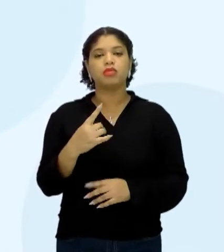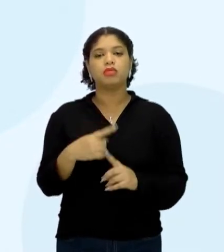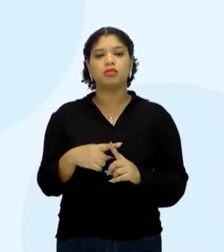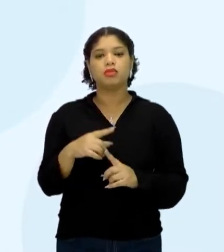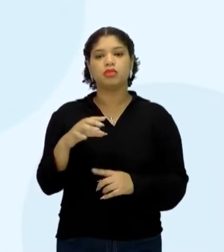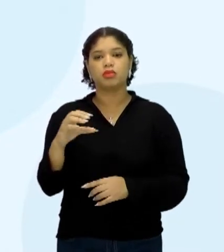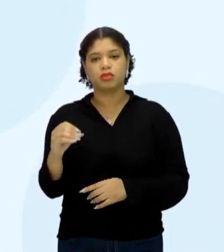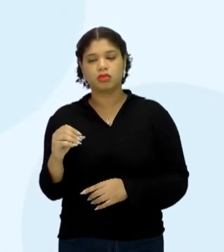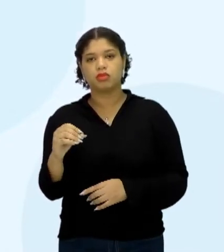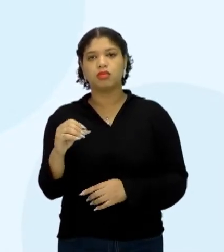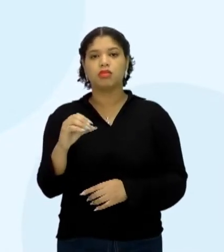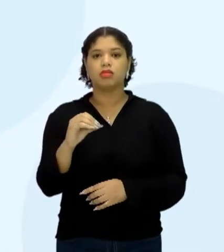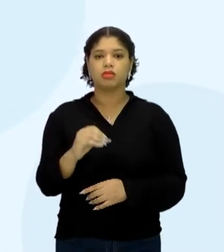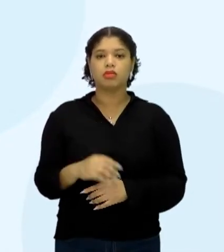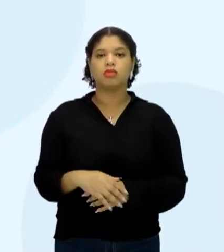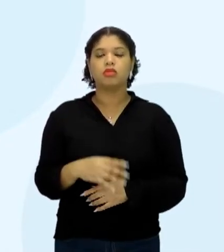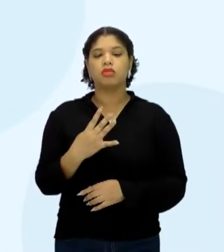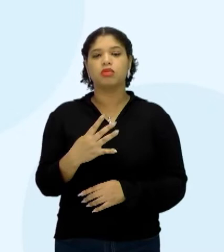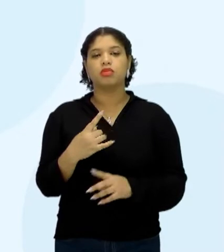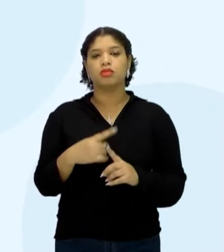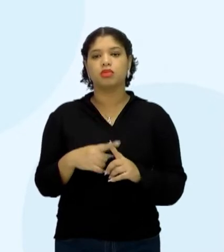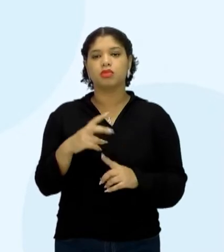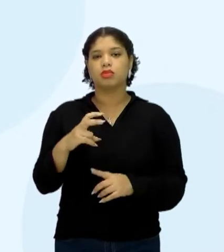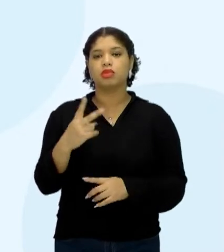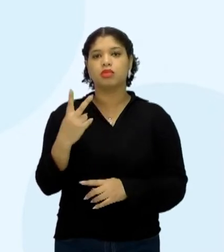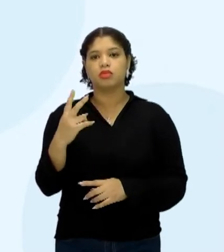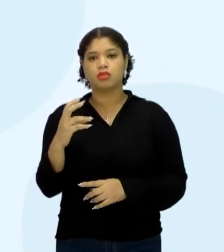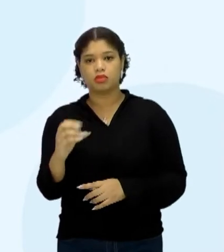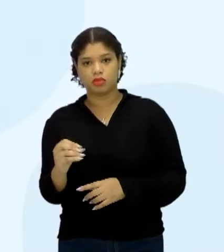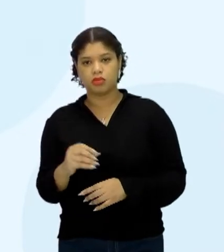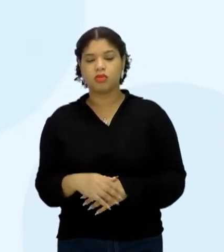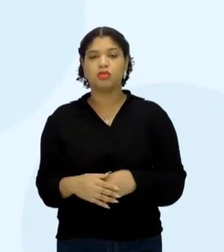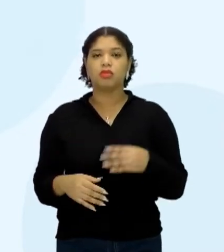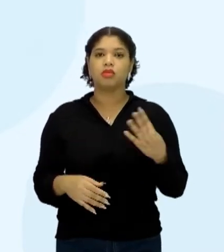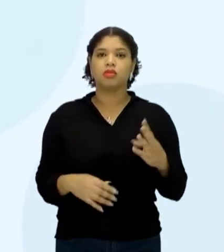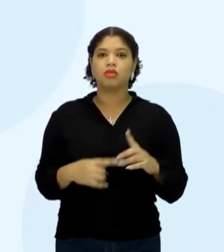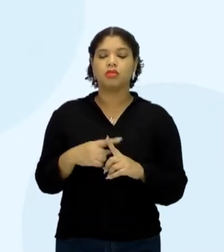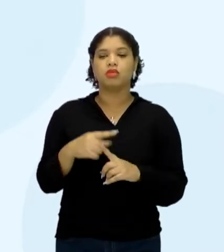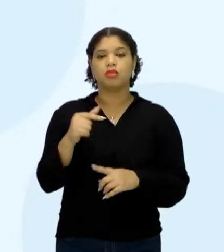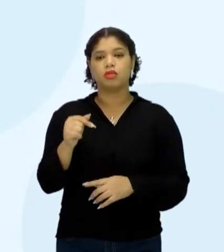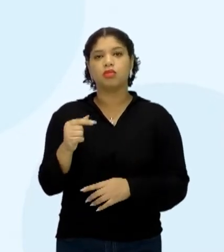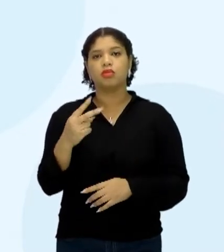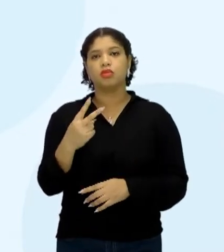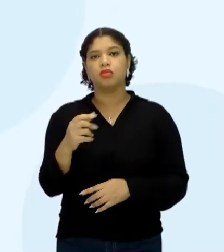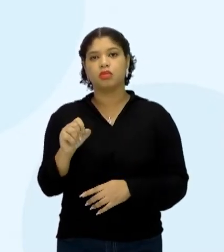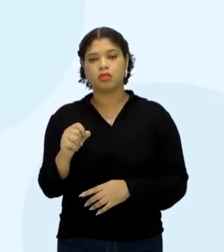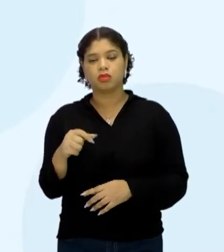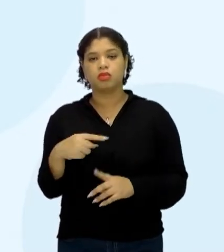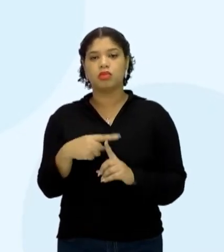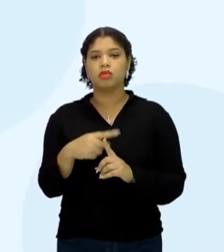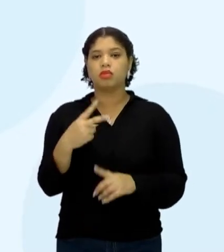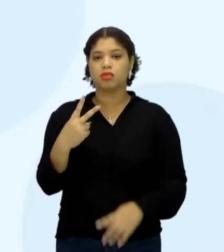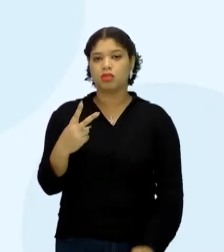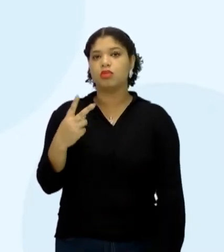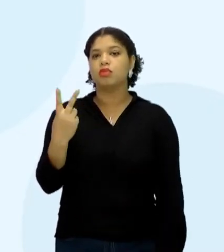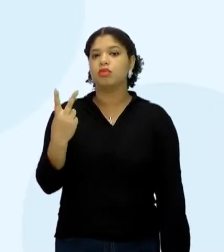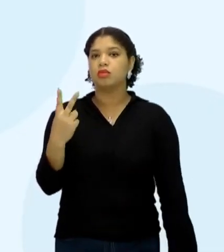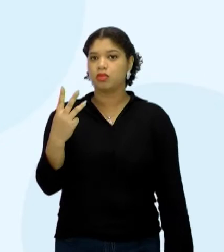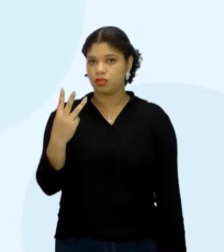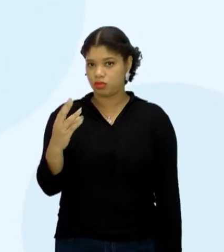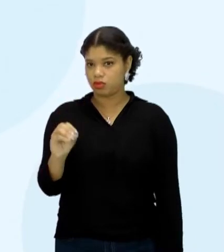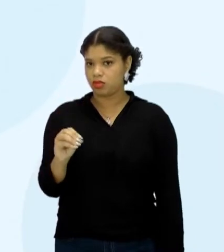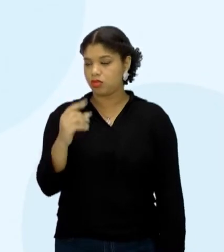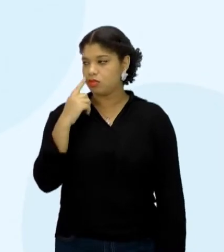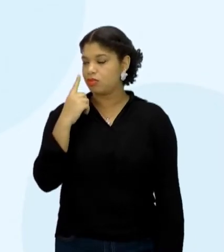0. 4 vezes 5, 20, vão 2. 4 vezes 7, 28, mais 2, 30. Mais, agora a continha do